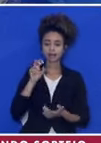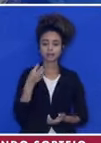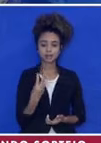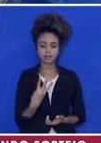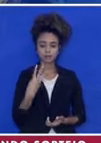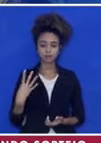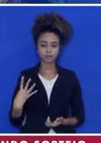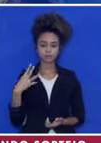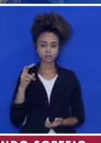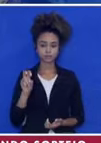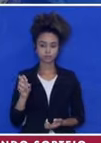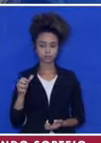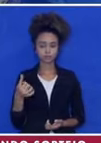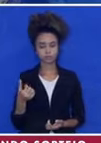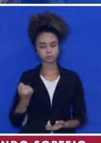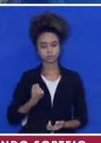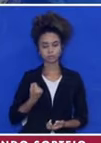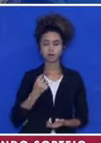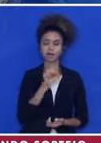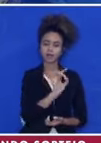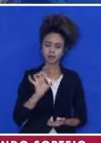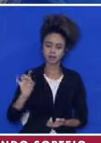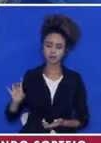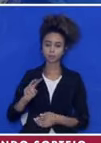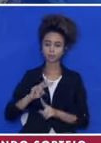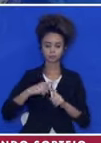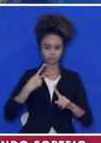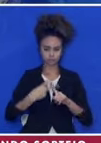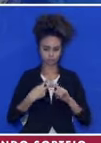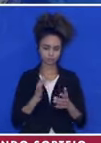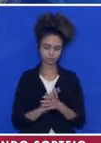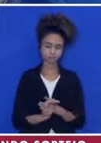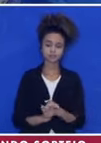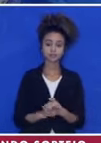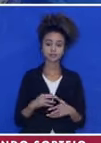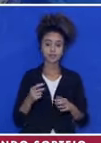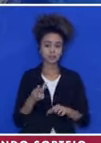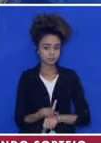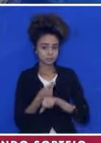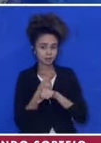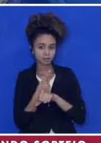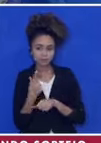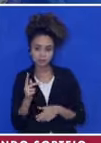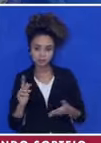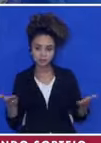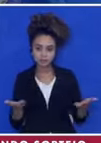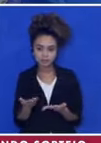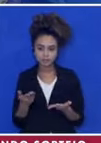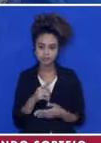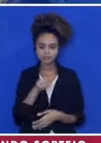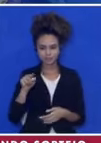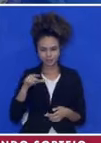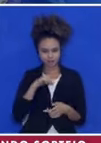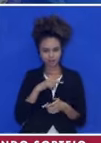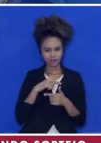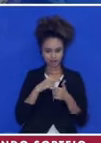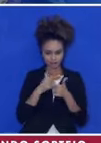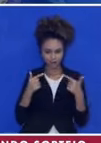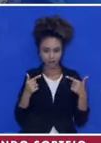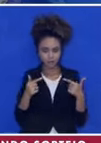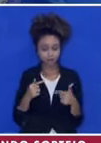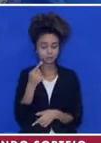ou 6 números em cada um dos sorteios da dupla cena. Será que esse prêmio vai sair hoje? Será que você está com